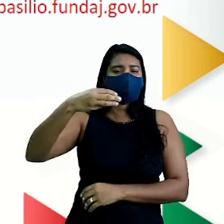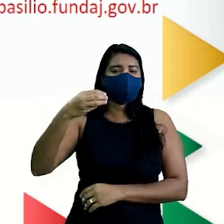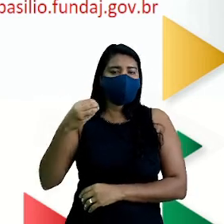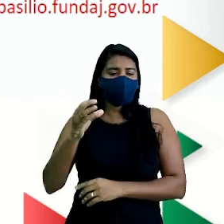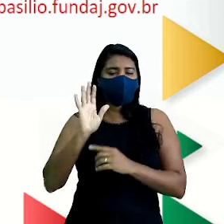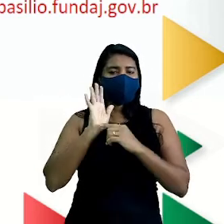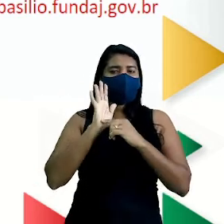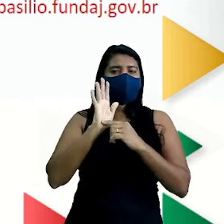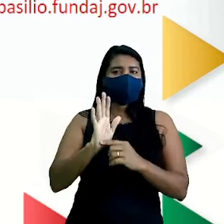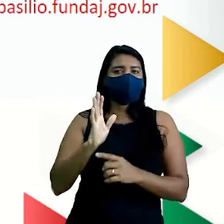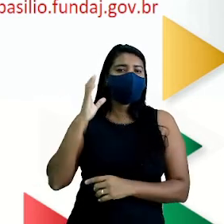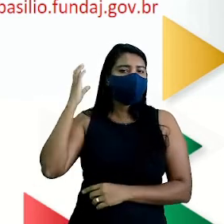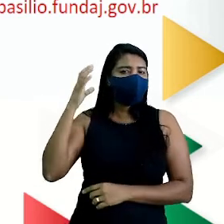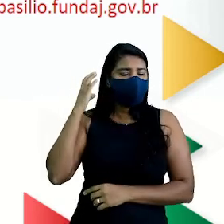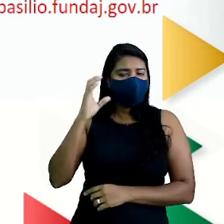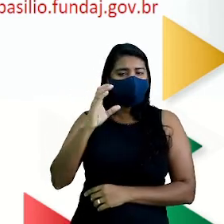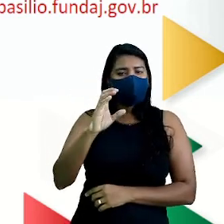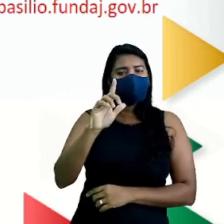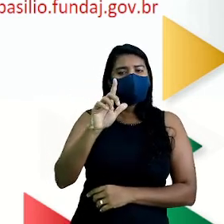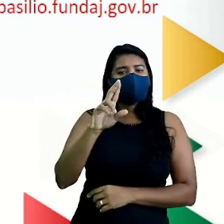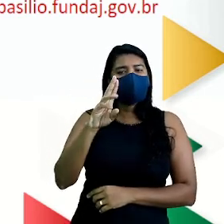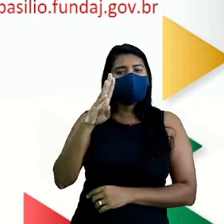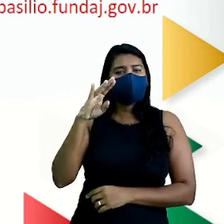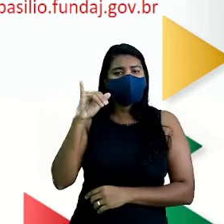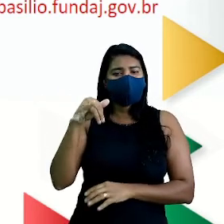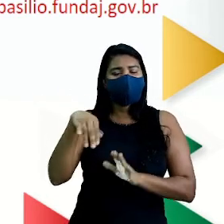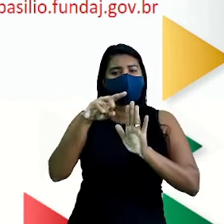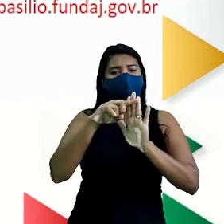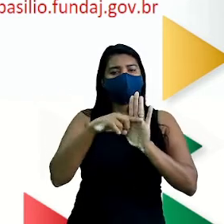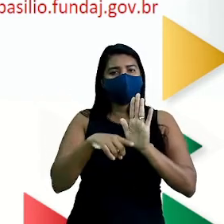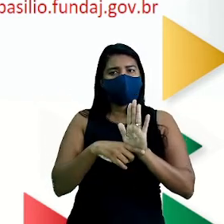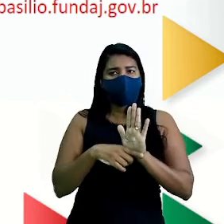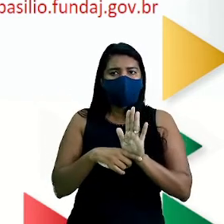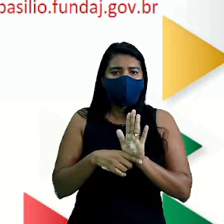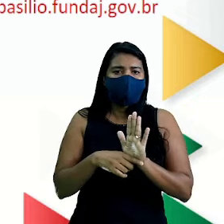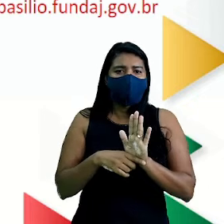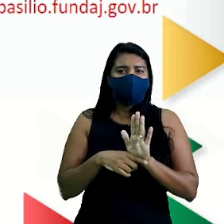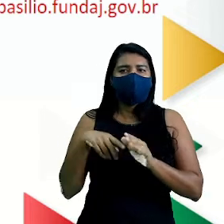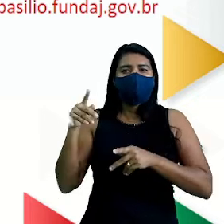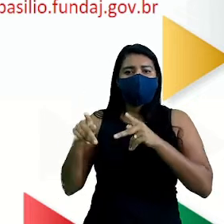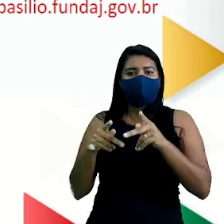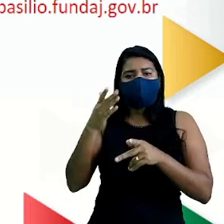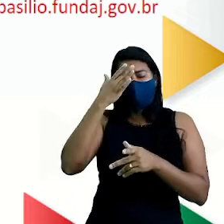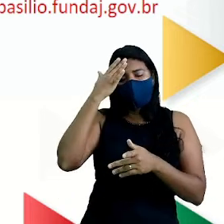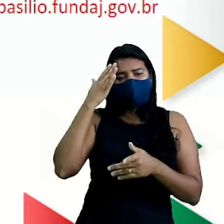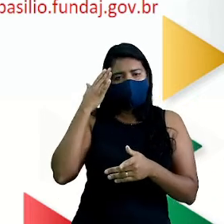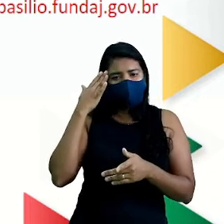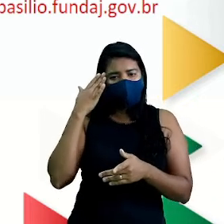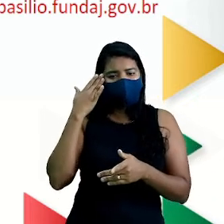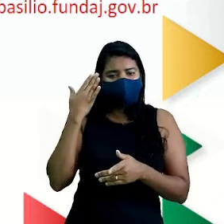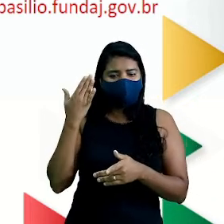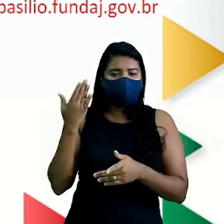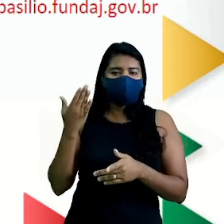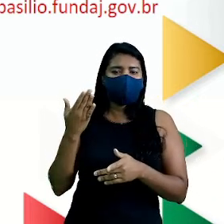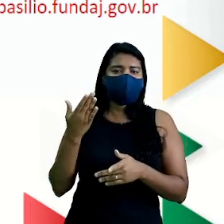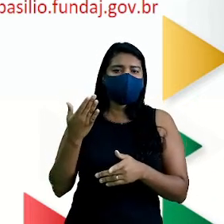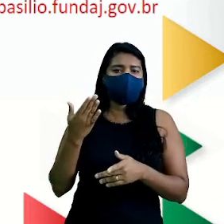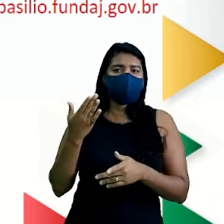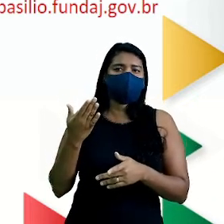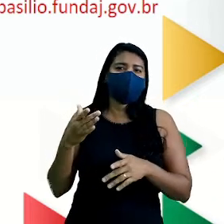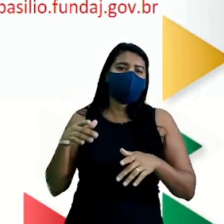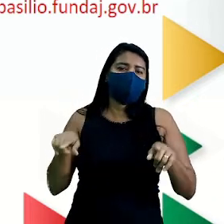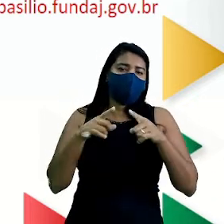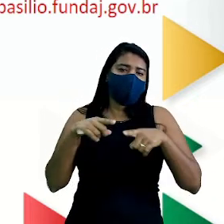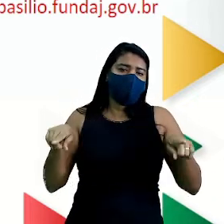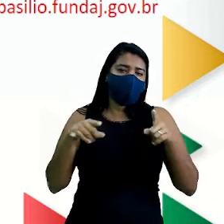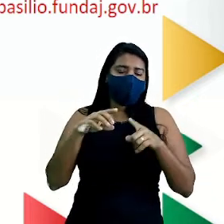apresenta sua grade de programas de auditório, com a participação de maestro Nelson Ferreira. Então, assim, né, começou assim,